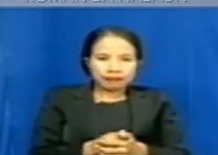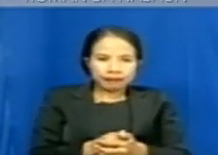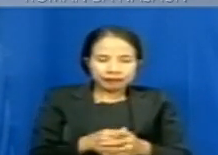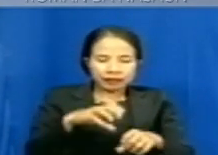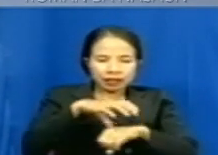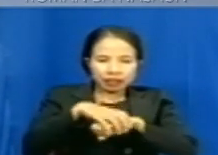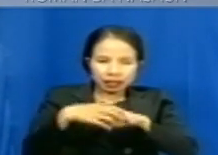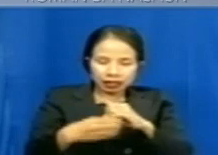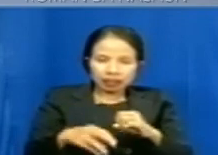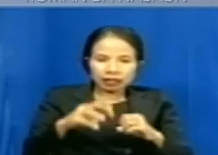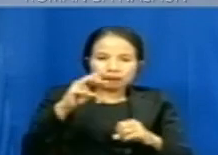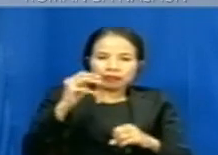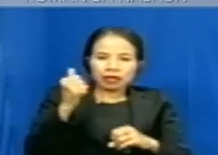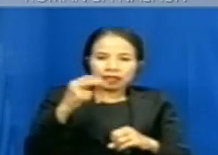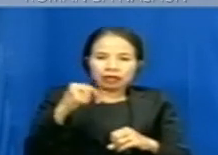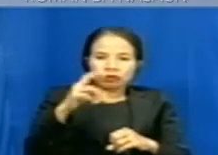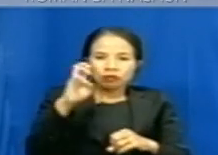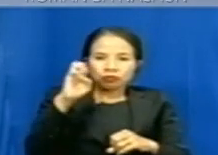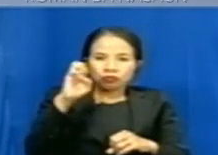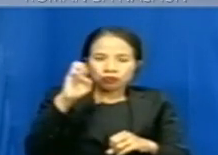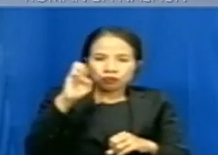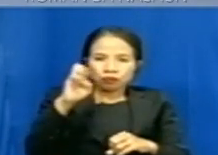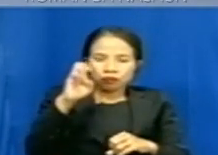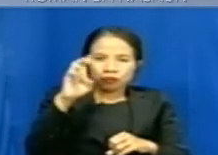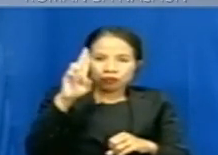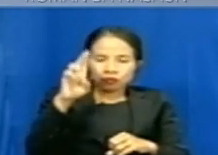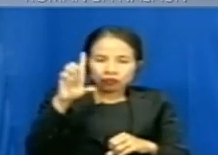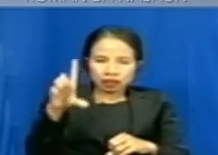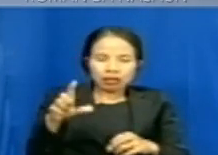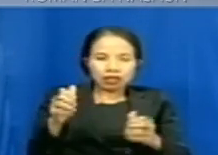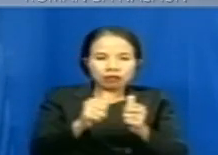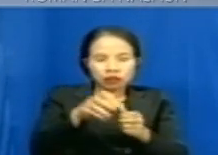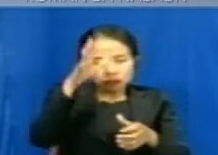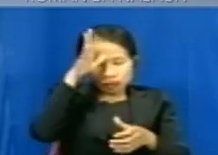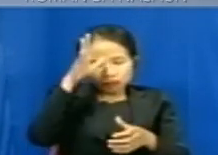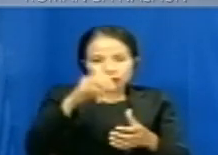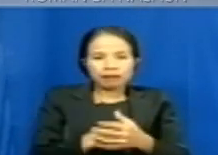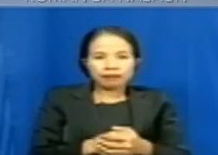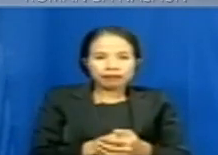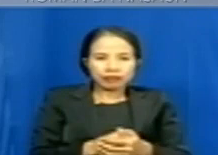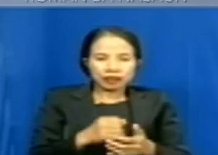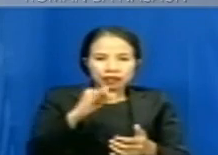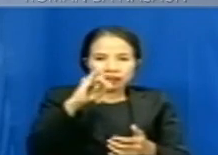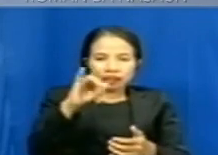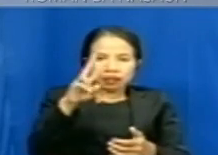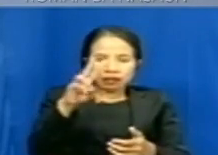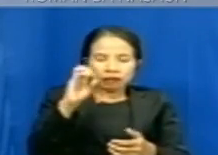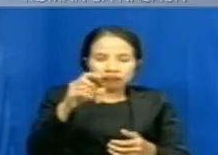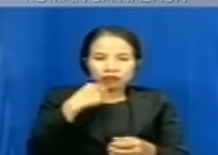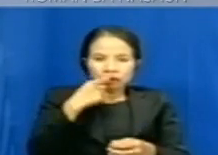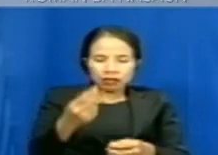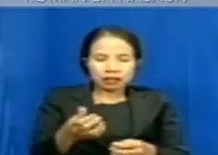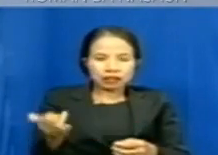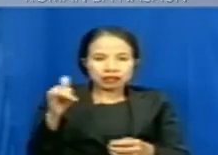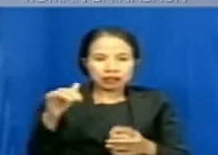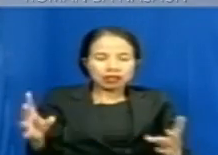Guzmão Ninha, ou Niama Telegama Ninha, mas é uma naída de Hatma Hassoro. Ivo afirma: Sira na parte